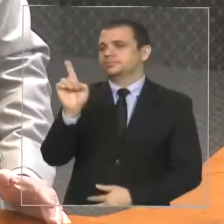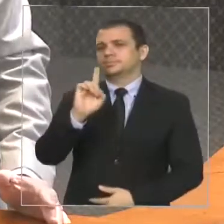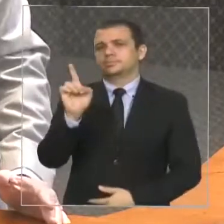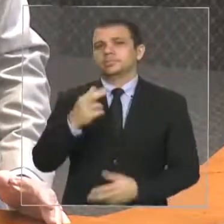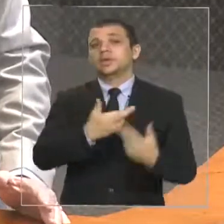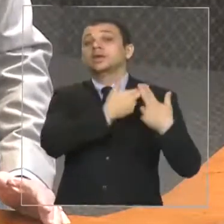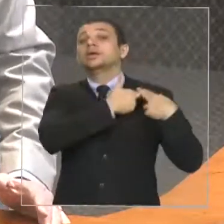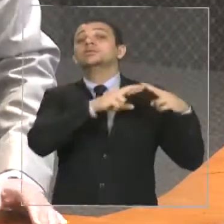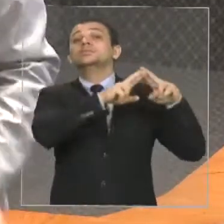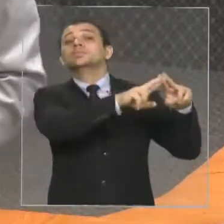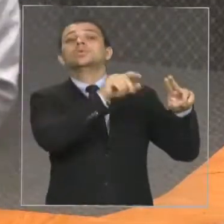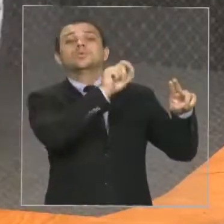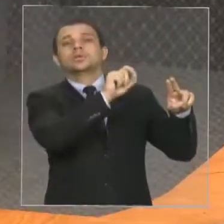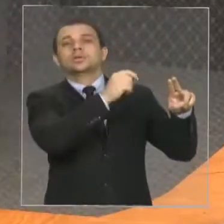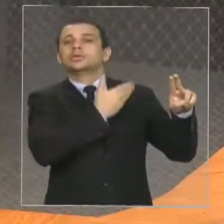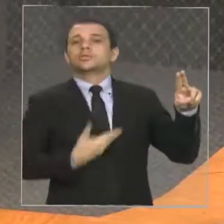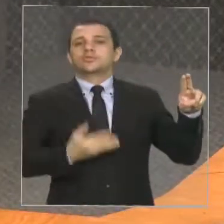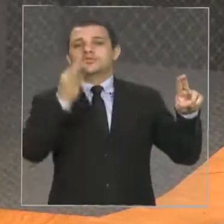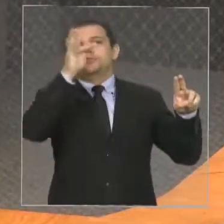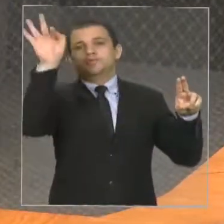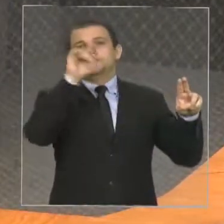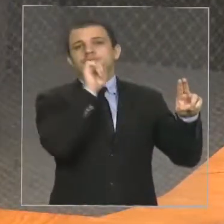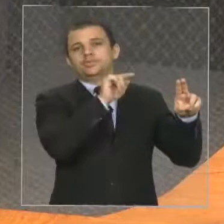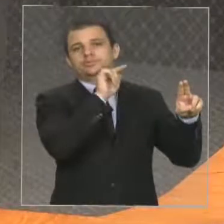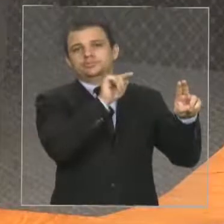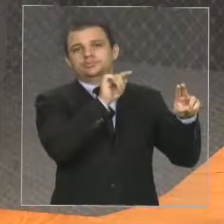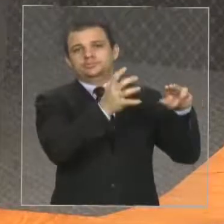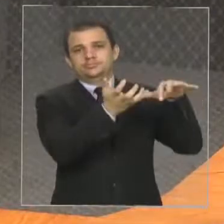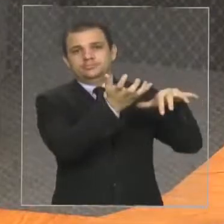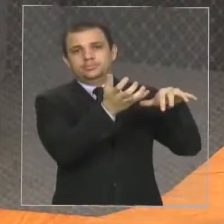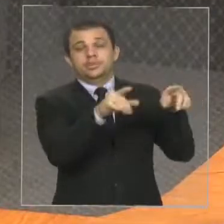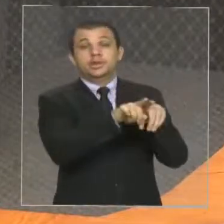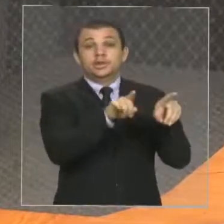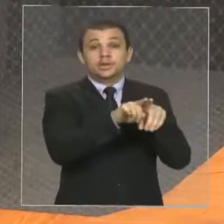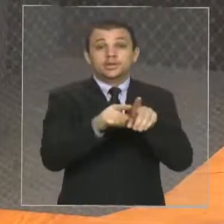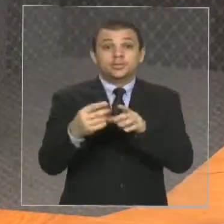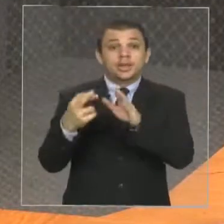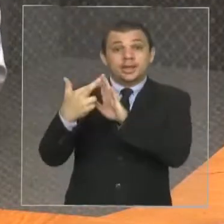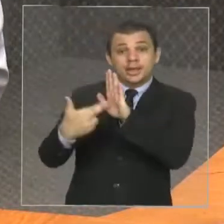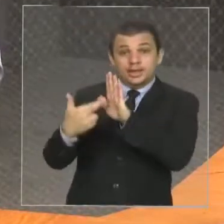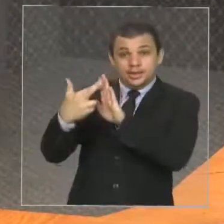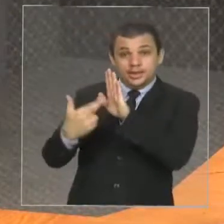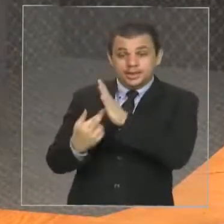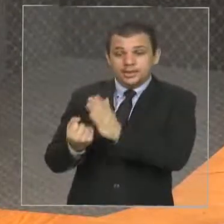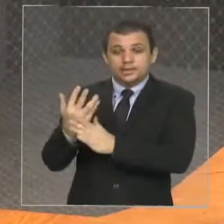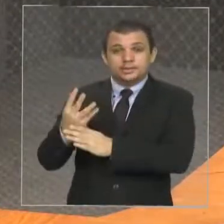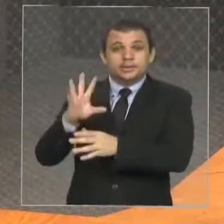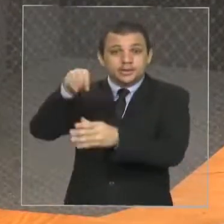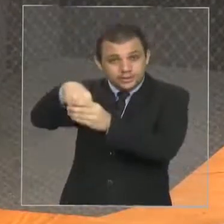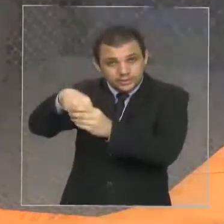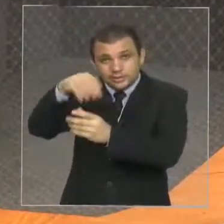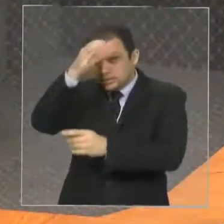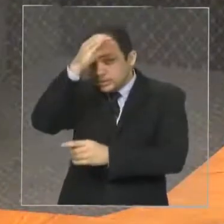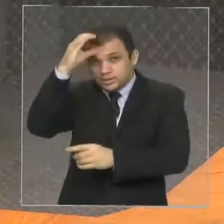União e para regulamentar dos municípios. Não cabe à Assembleia